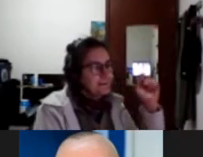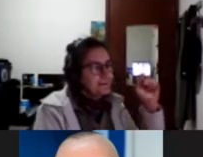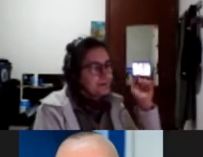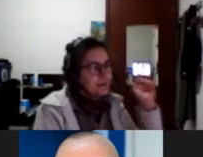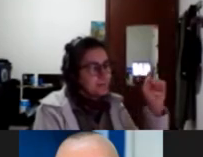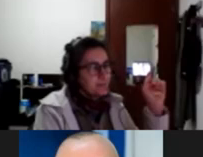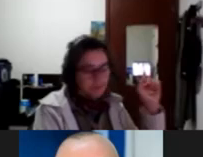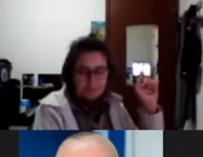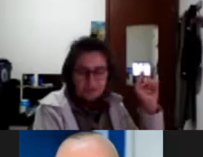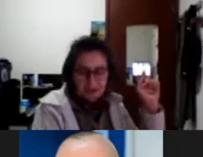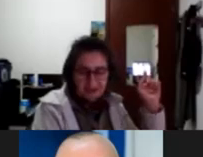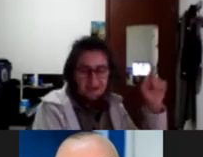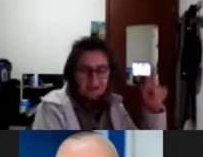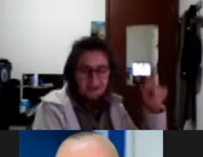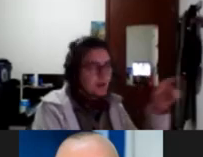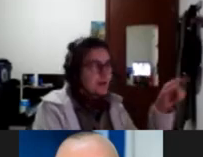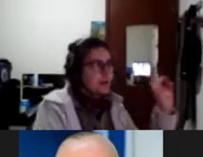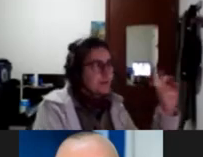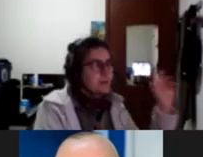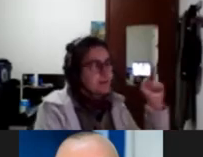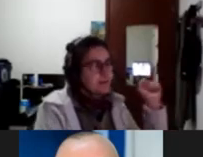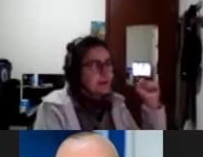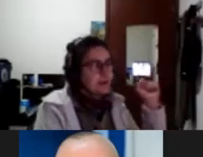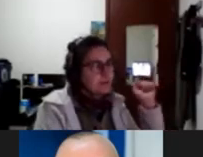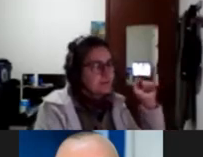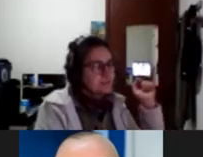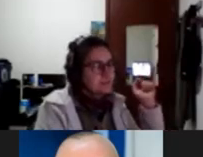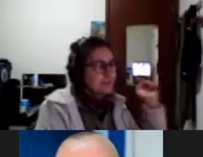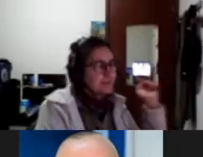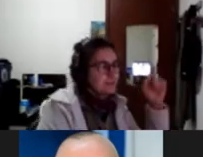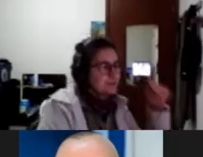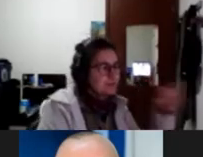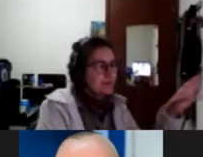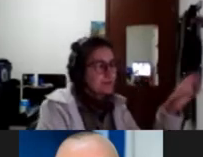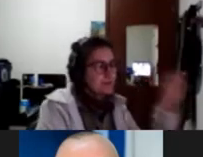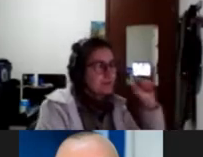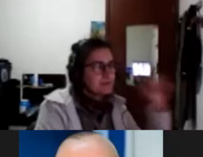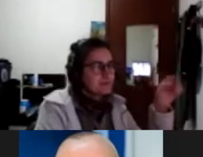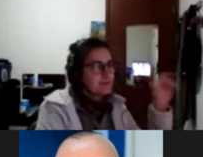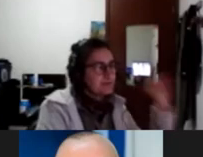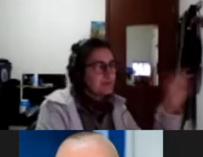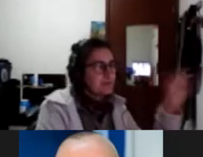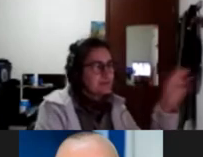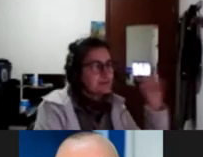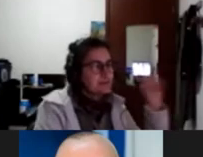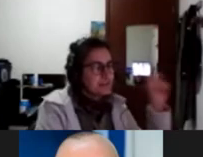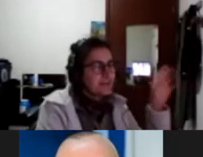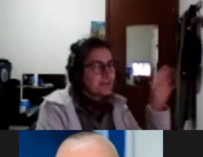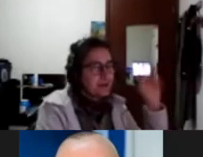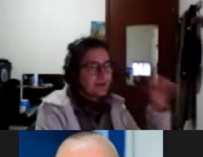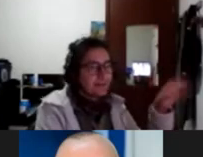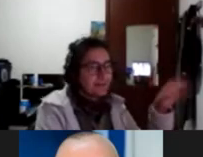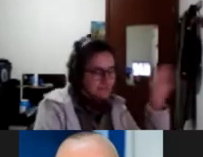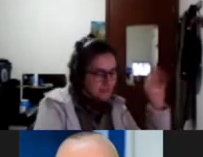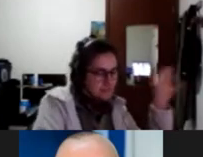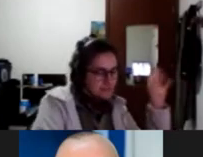Diga. Bem rapidinho. Acabei de marcar com a minha vizinha, né, comentei para ela, vamos fazer uma massagem de tarde e tal,